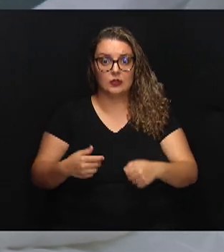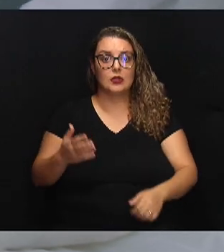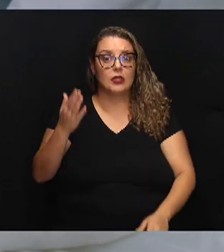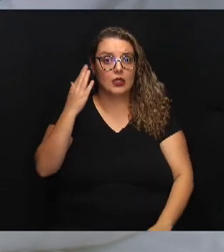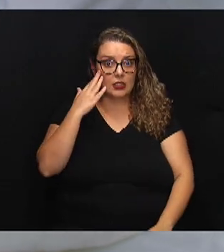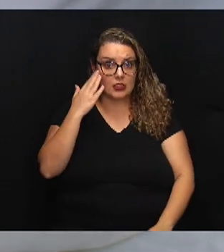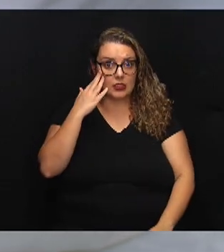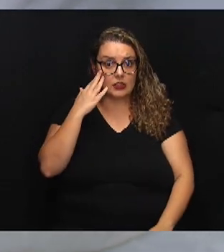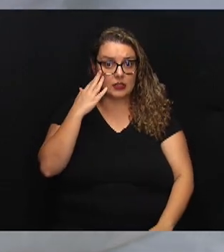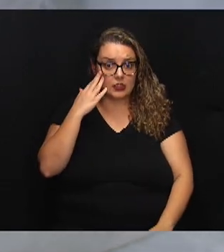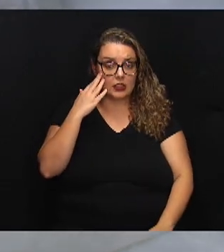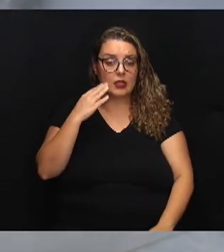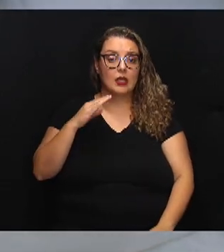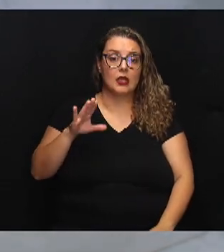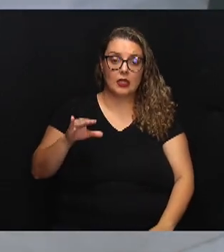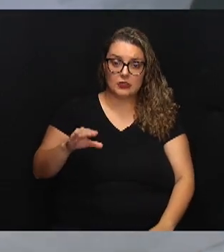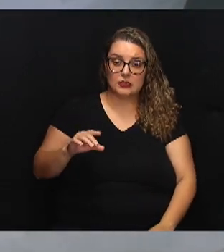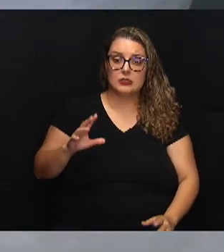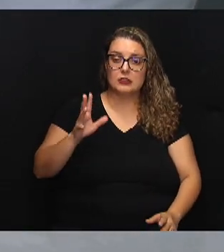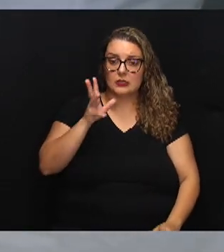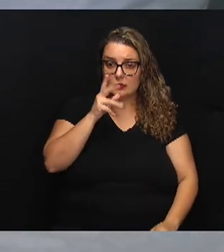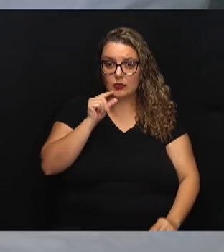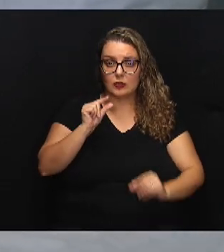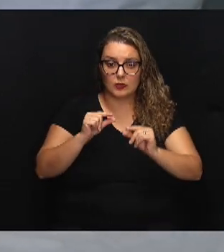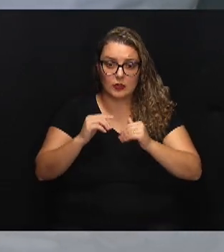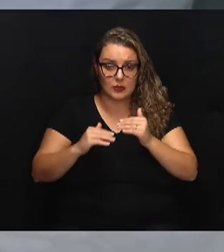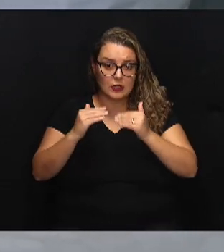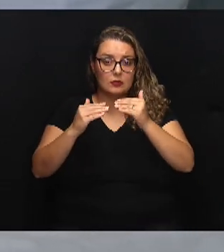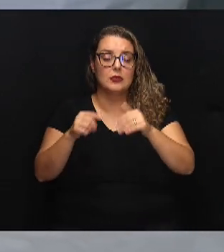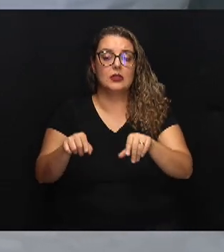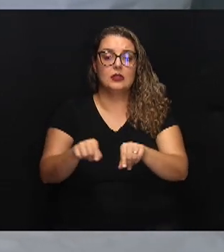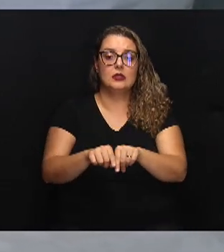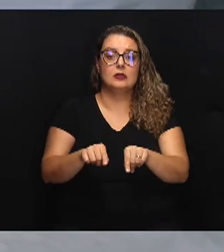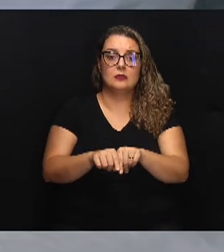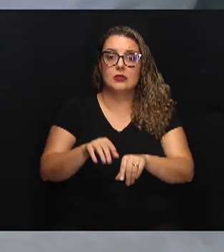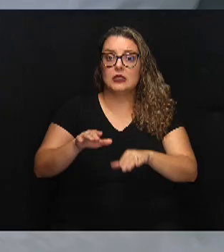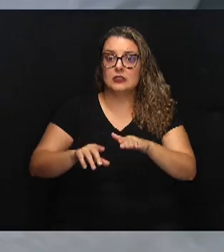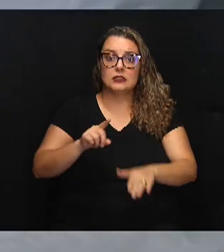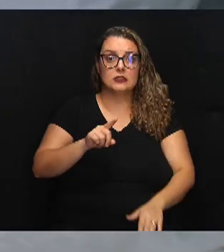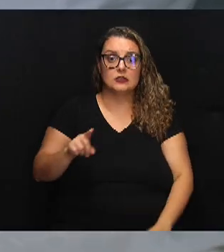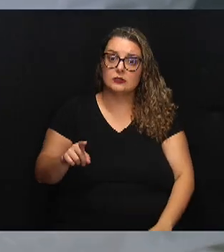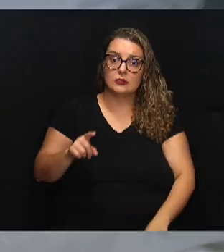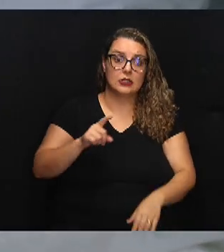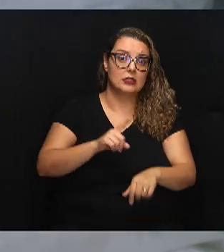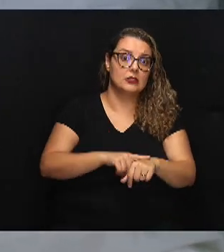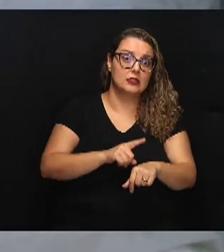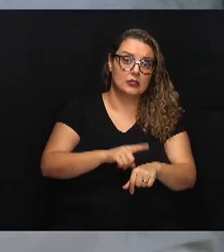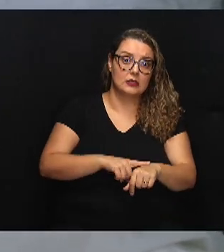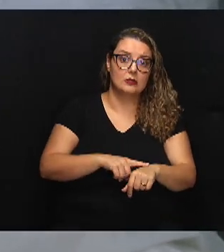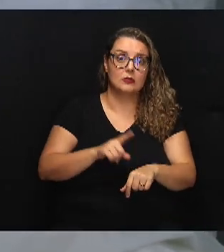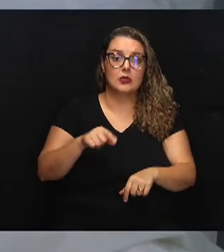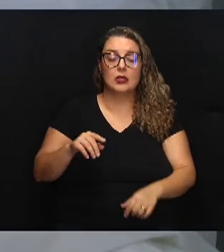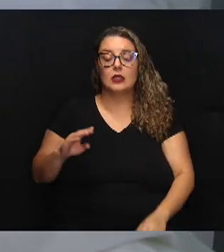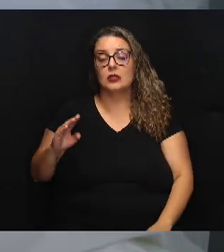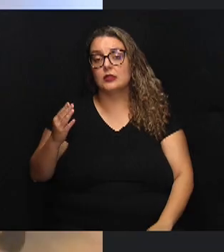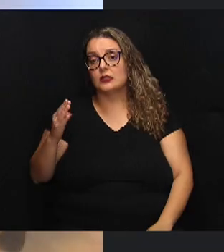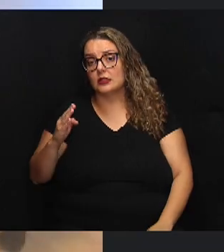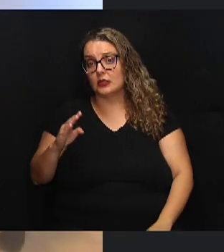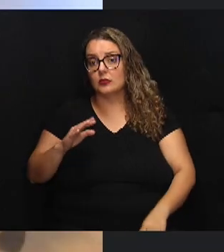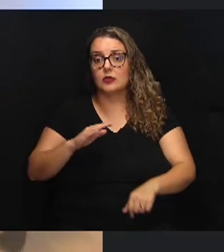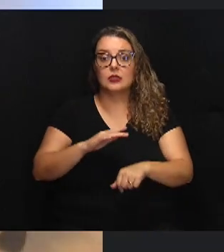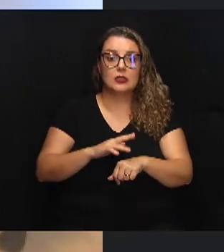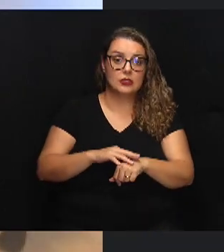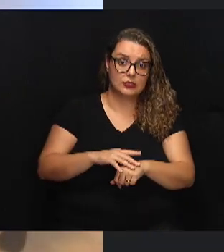a ciência demora um pouquinho para evoluir, e ao mesmo tempo, muitas vezes nem é só uma questão de tempo, é uma questão da biologia da